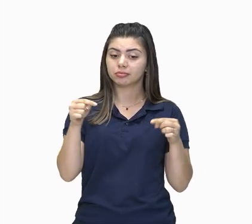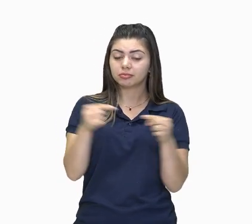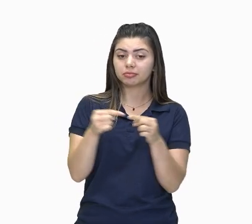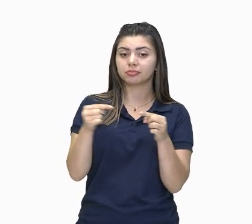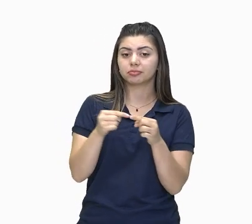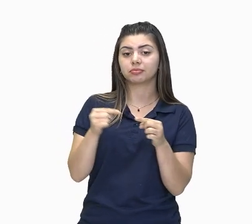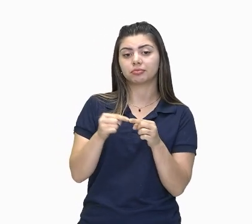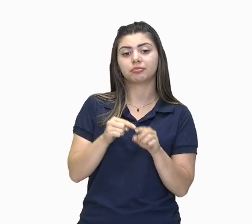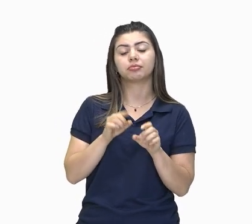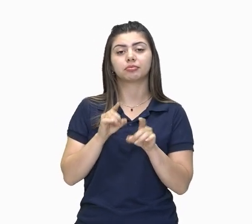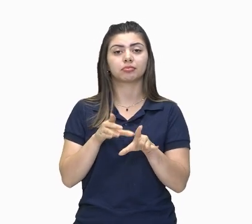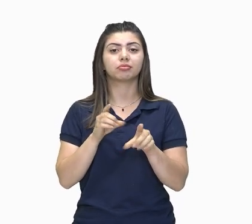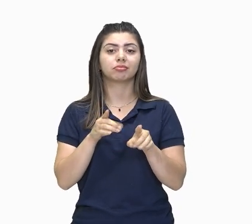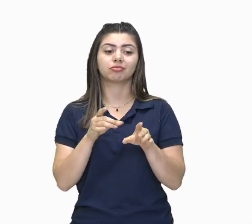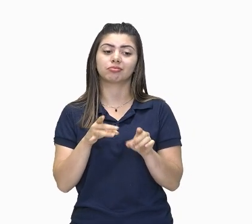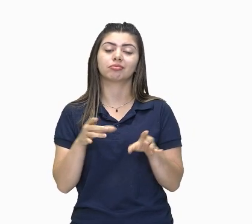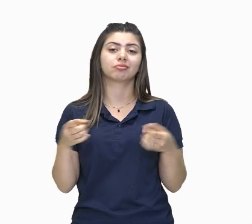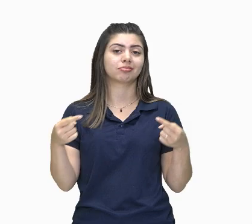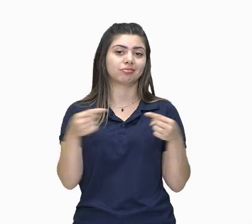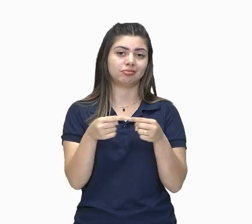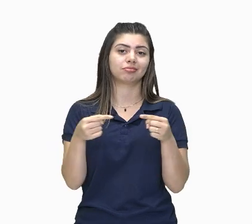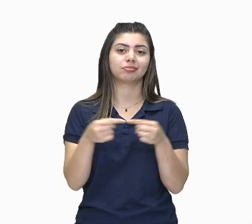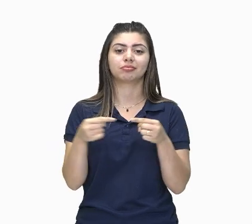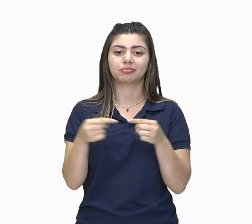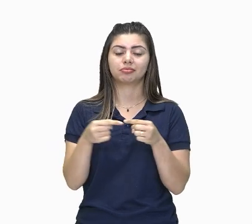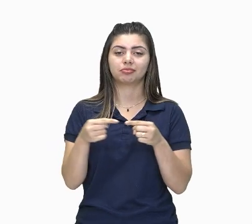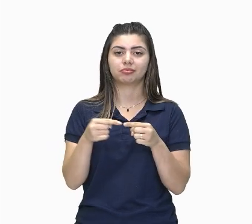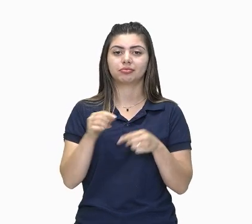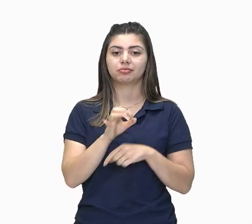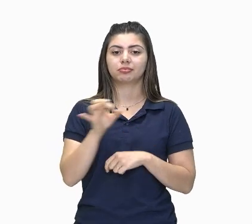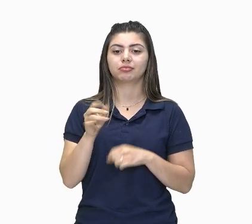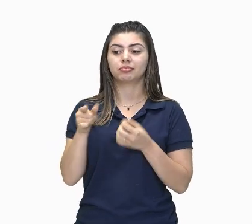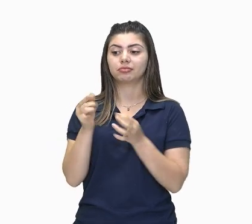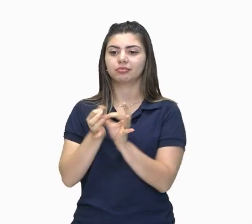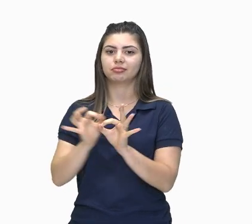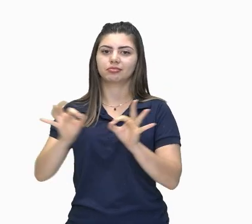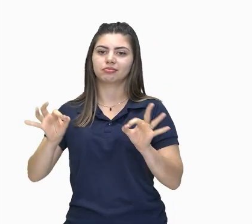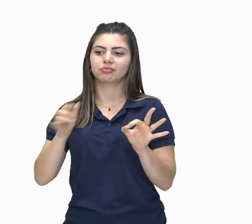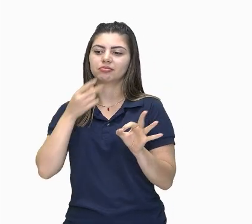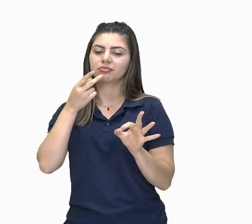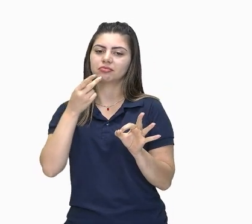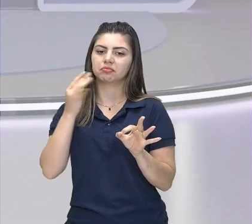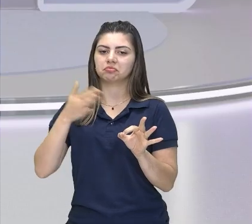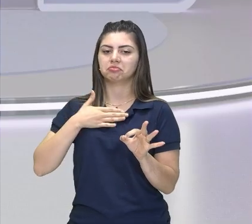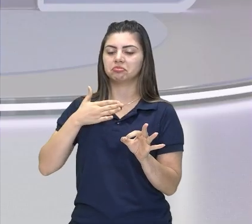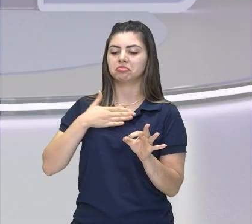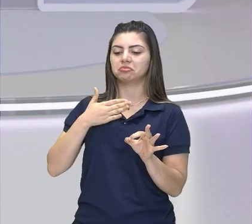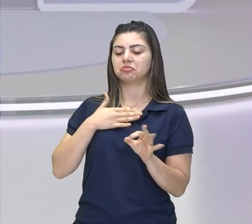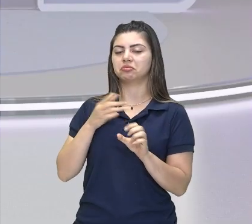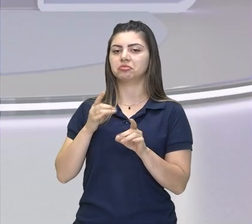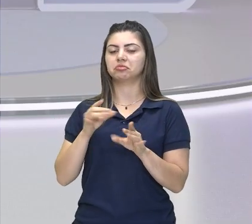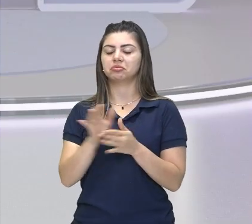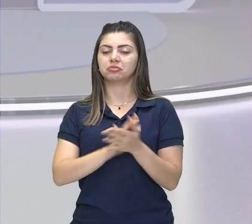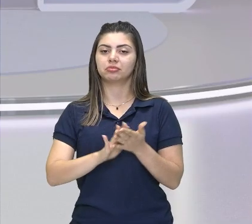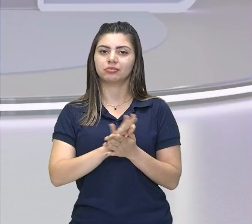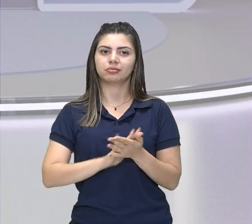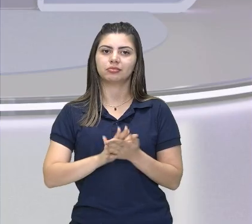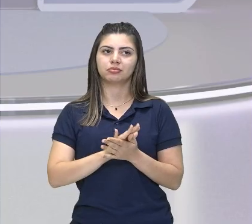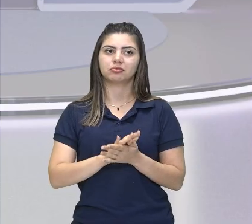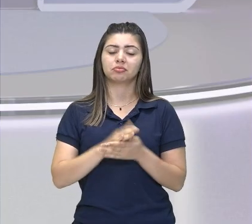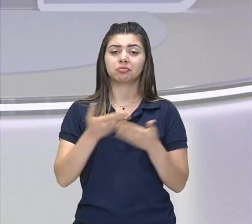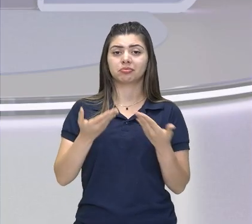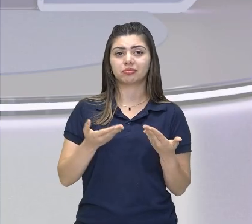si, manifestações doutrinárias. Então, por mais que você olhe num site,